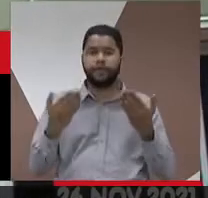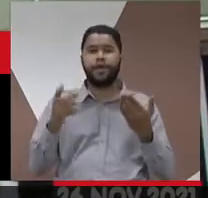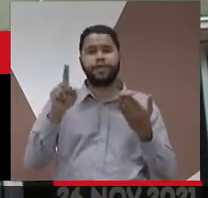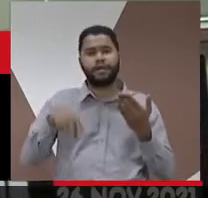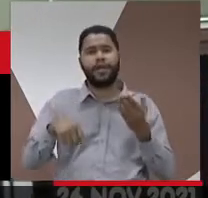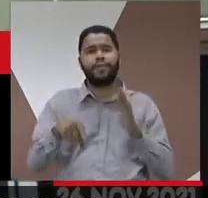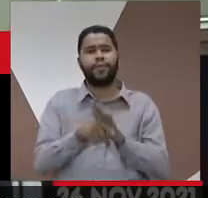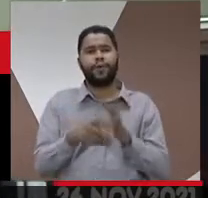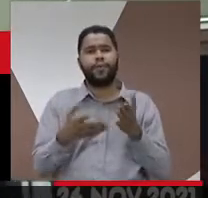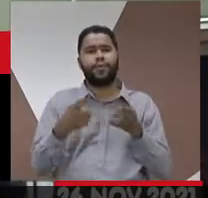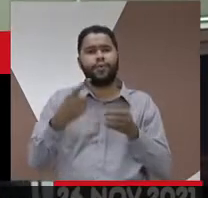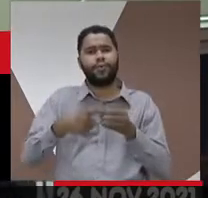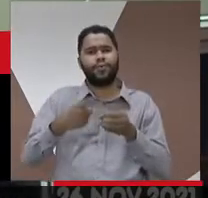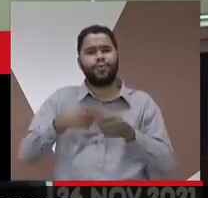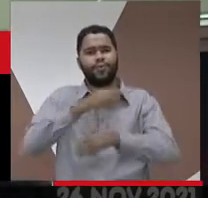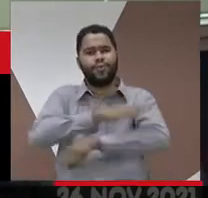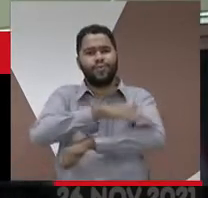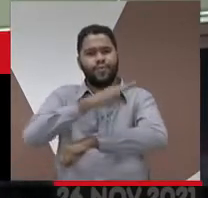Brumadinho.